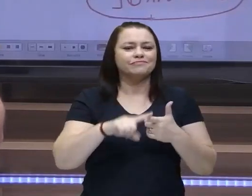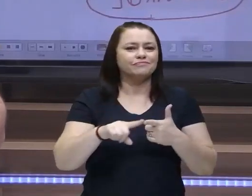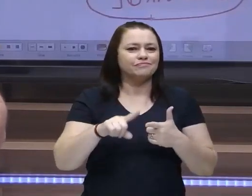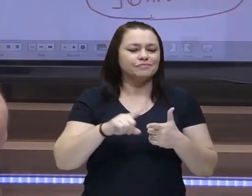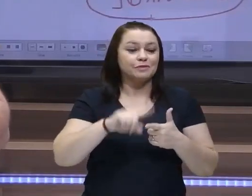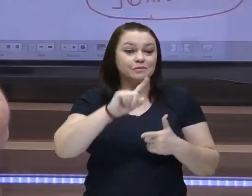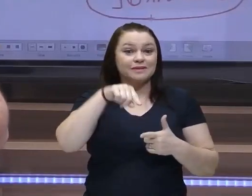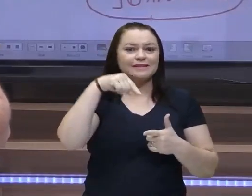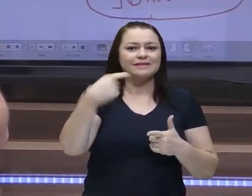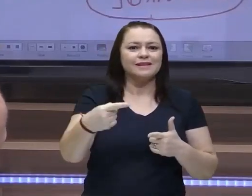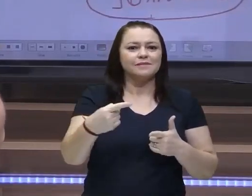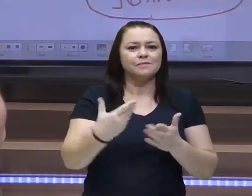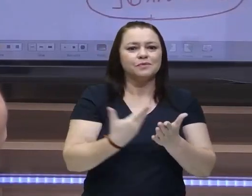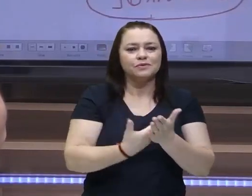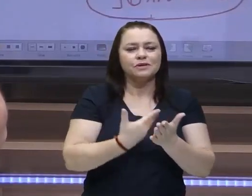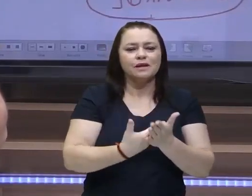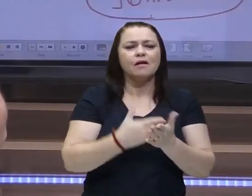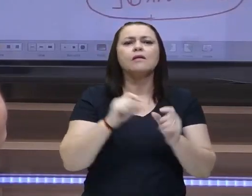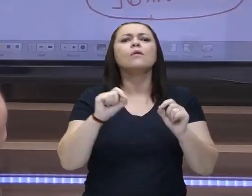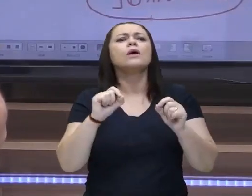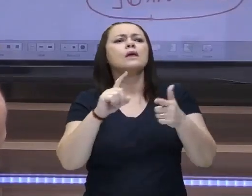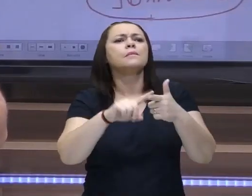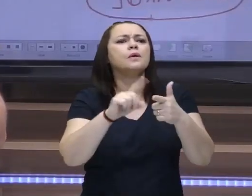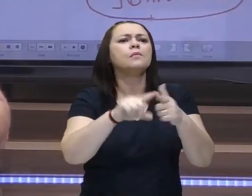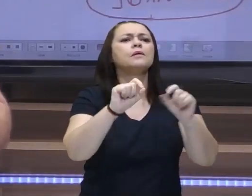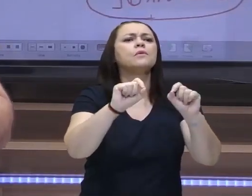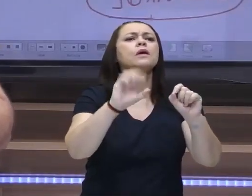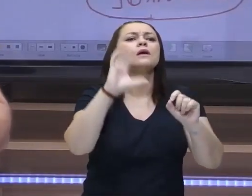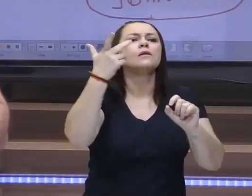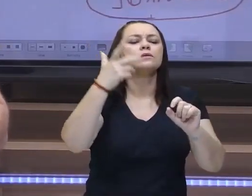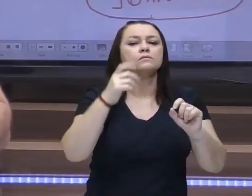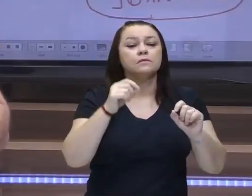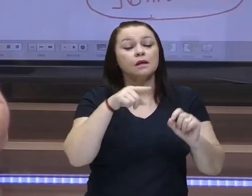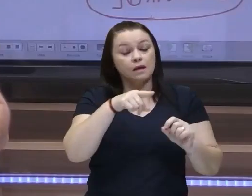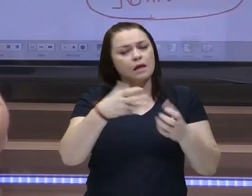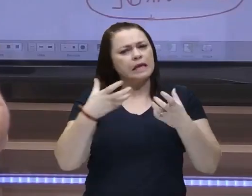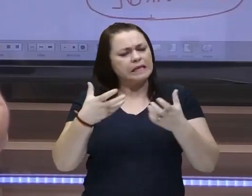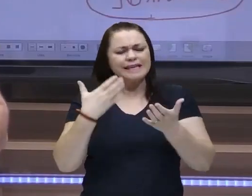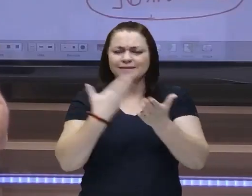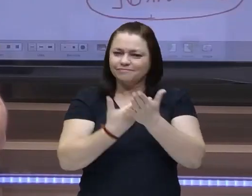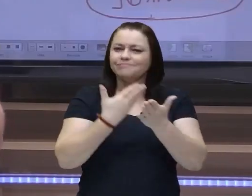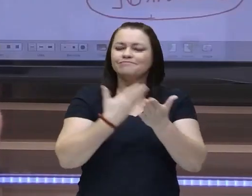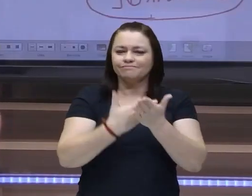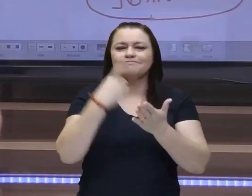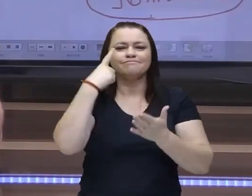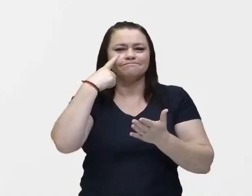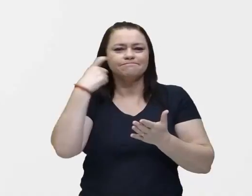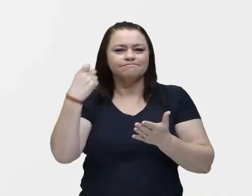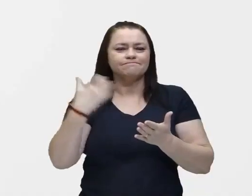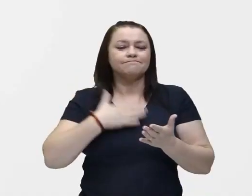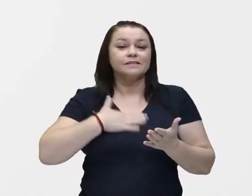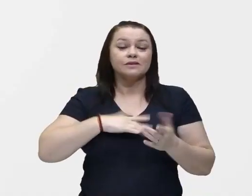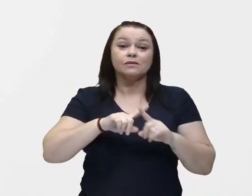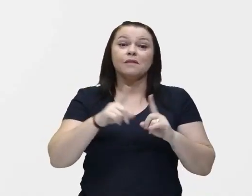teve um problema. Que problema foi esse, professor? Ele queria muito estudar, porém, de olho na